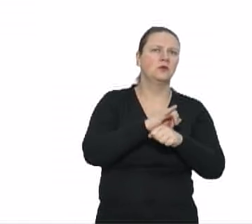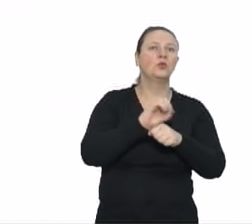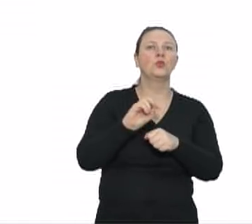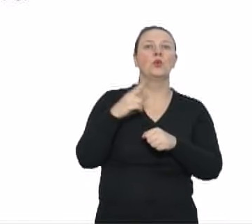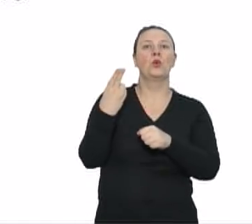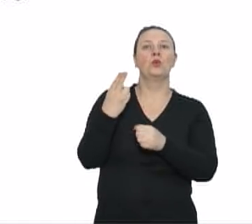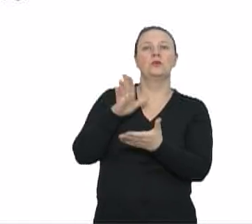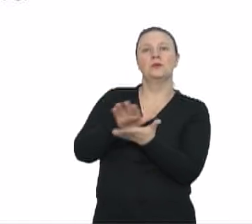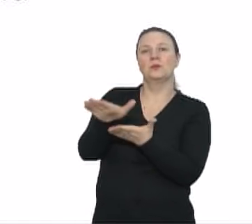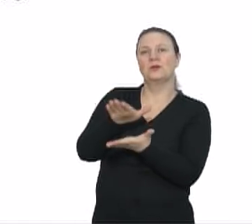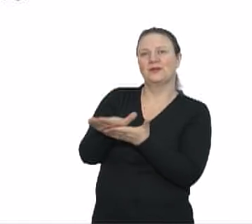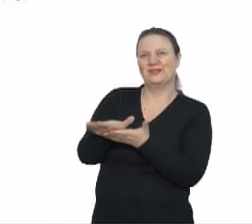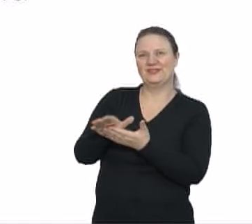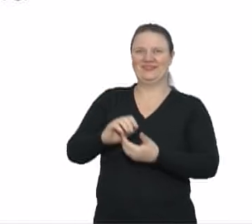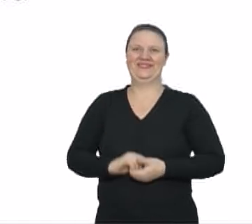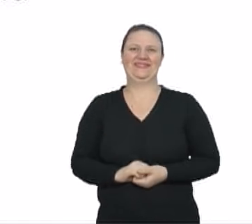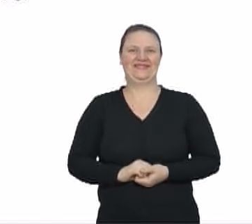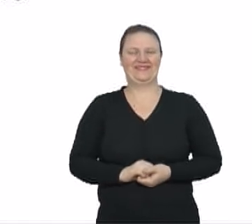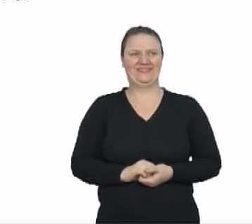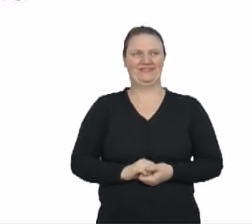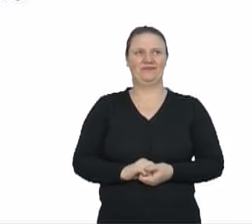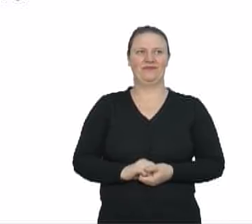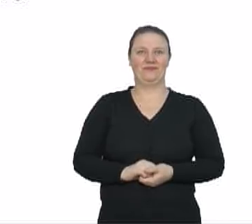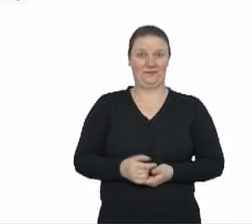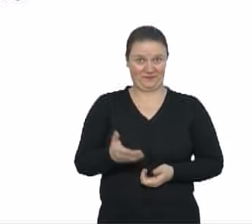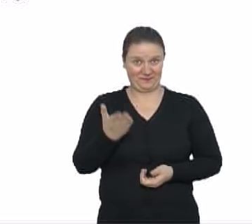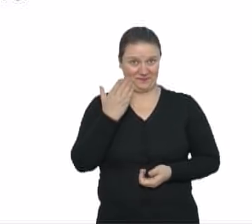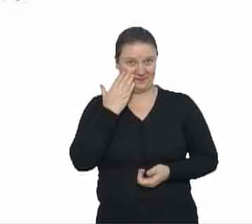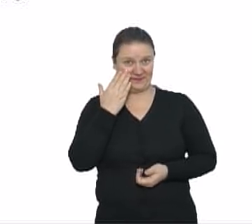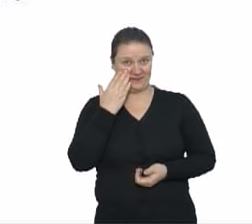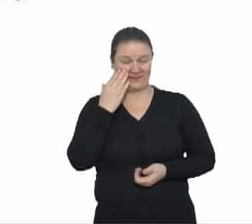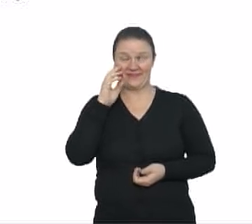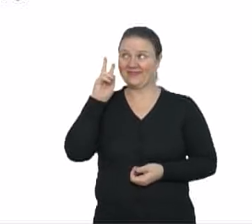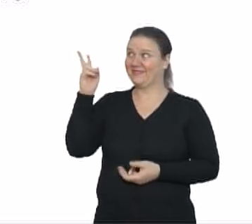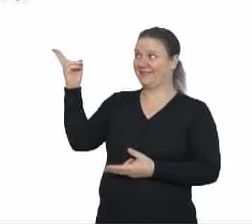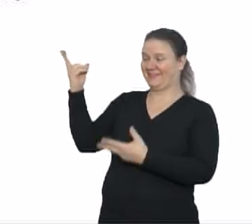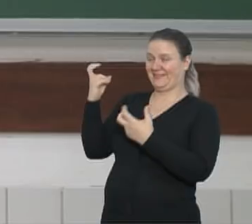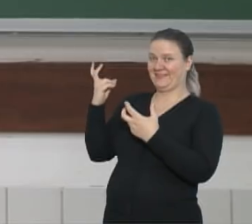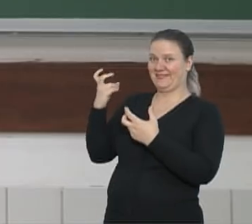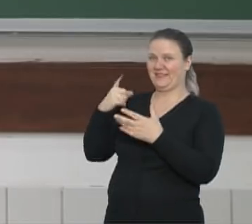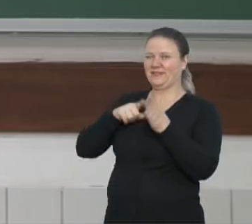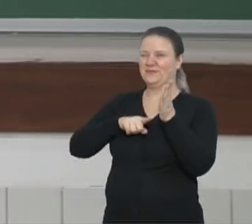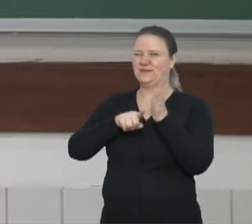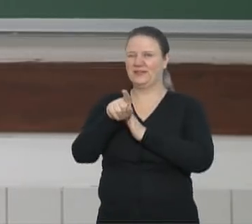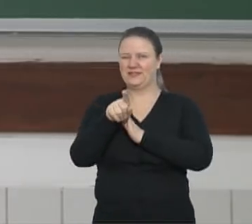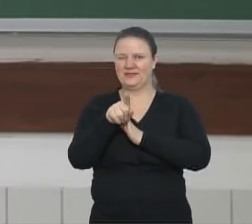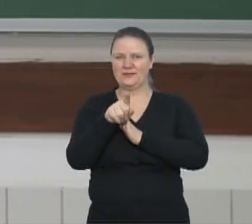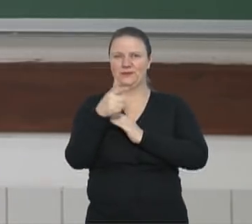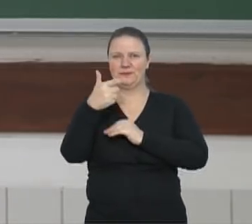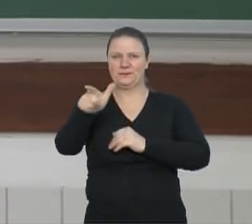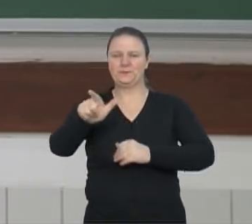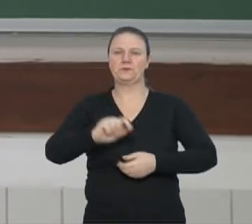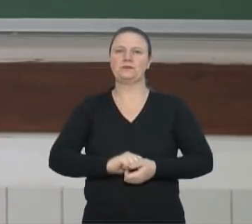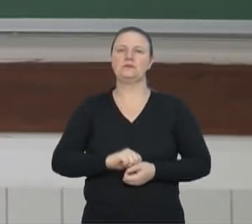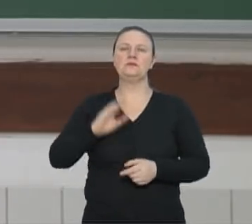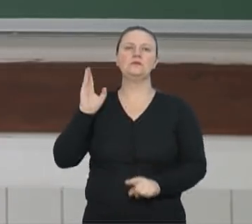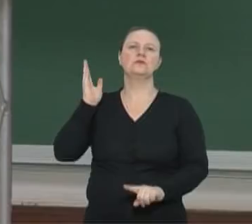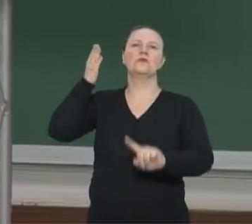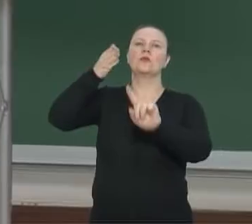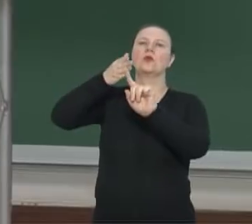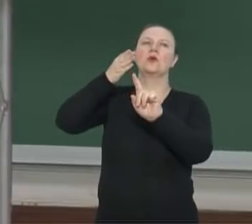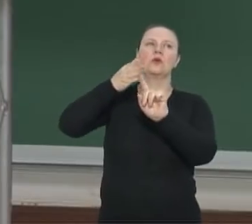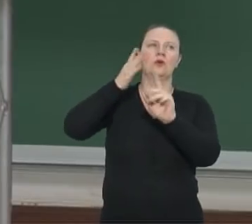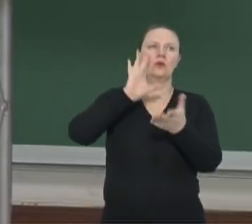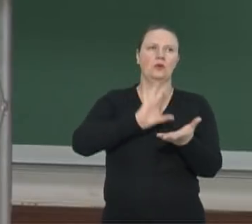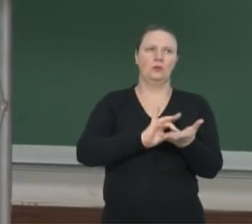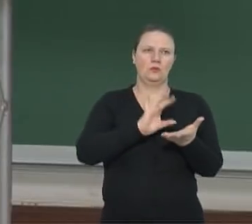ok? Muito bem. Vamos lá, mais um pouquinho pensando. O objetivo do